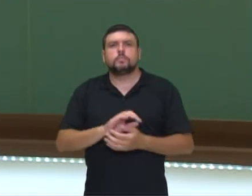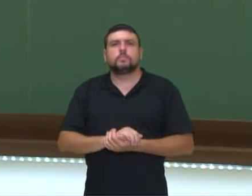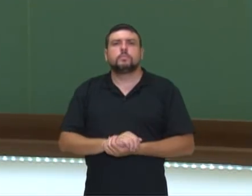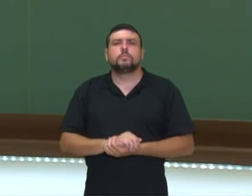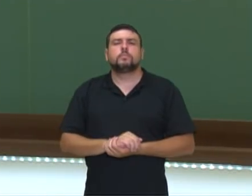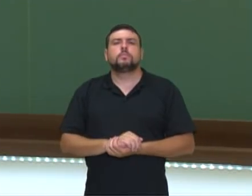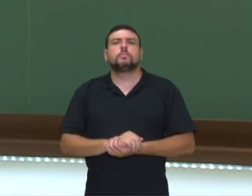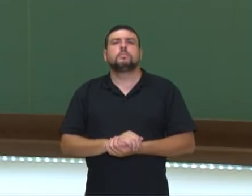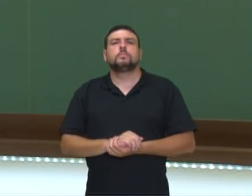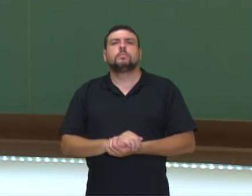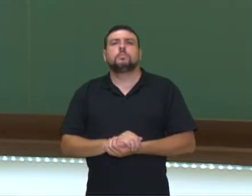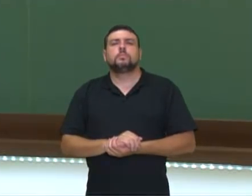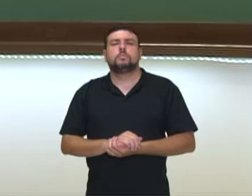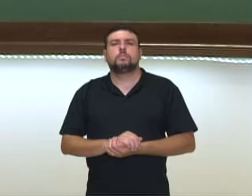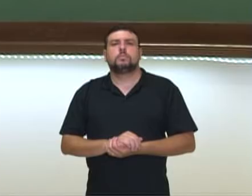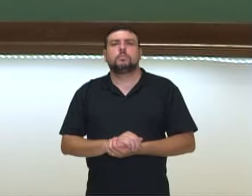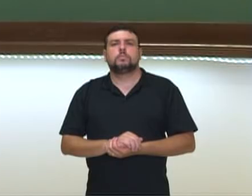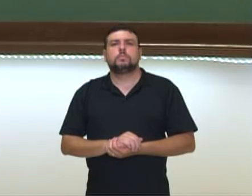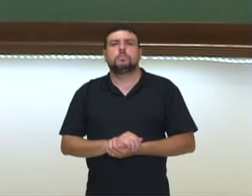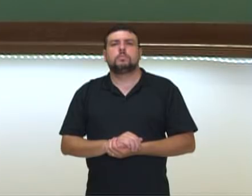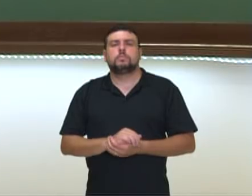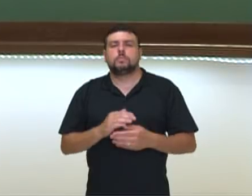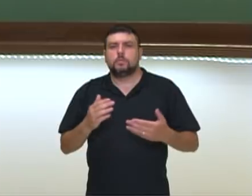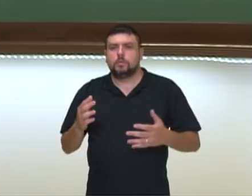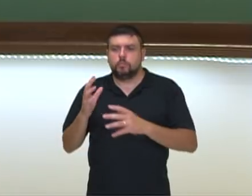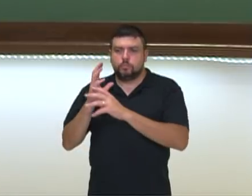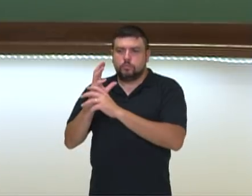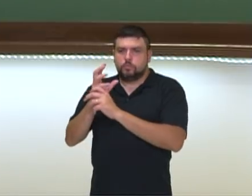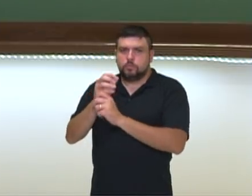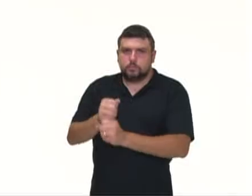Então vamos relembrar o que estudamos nesta aula.